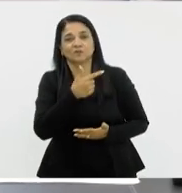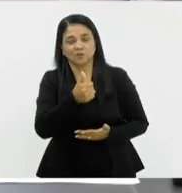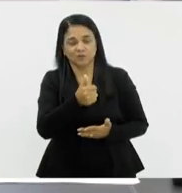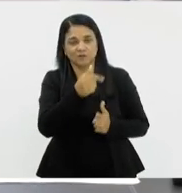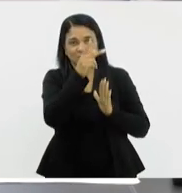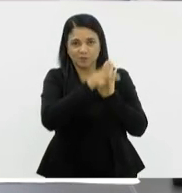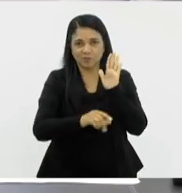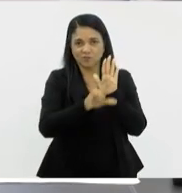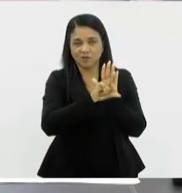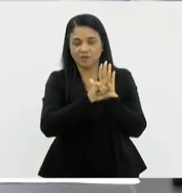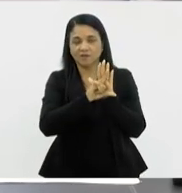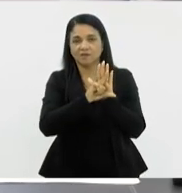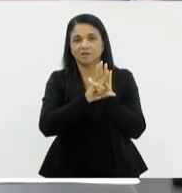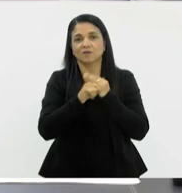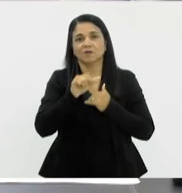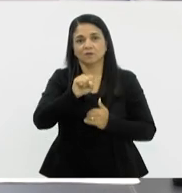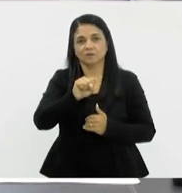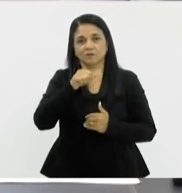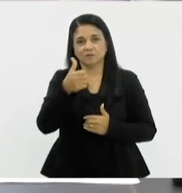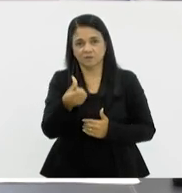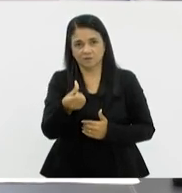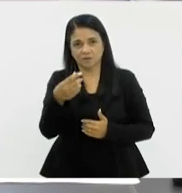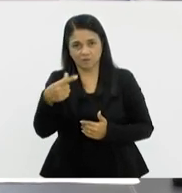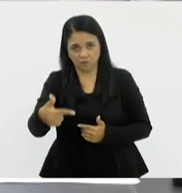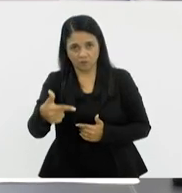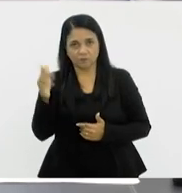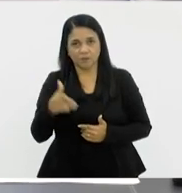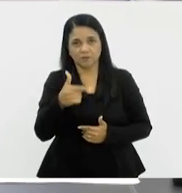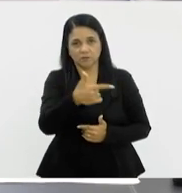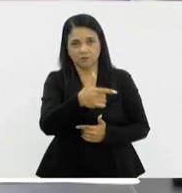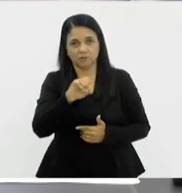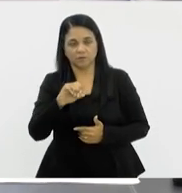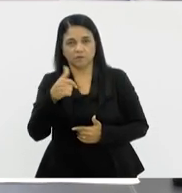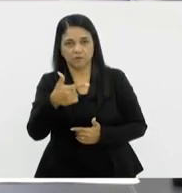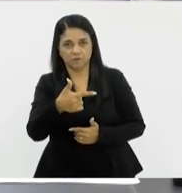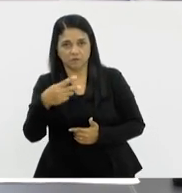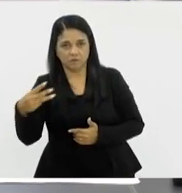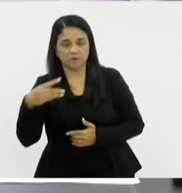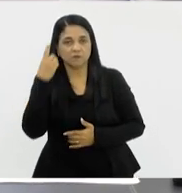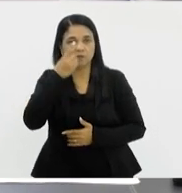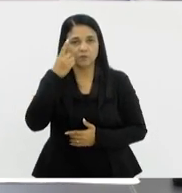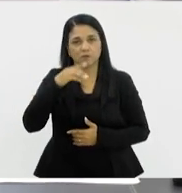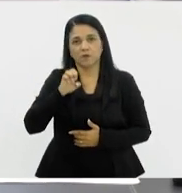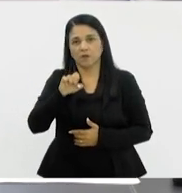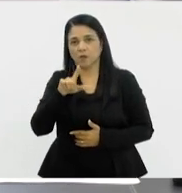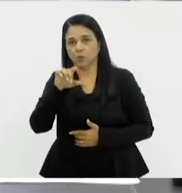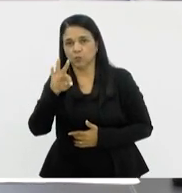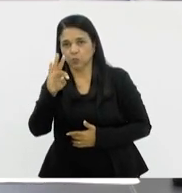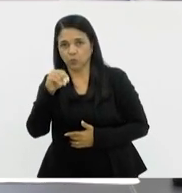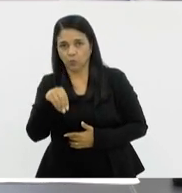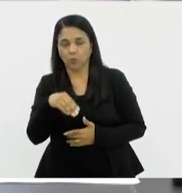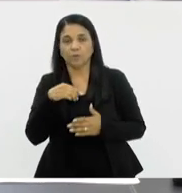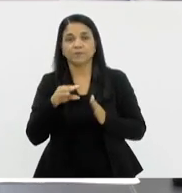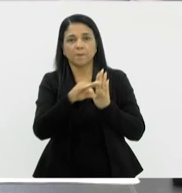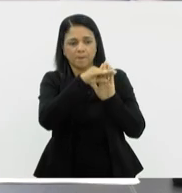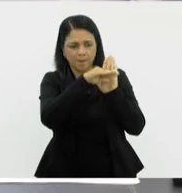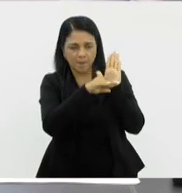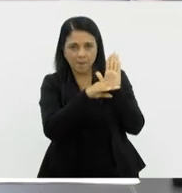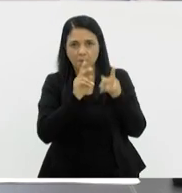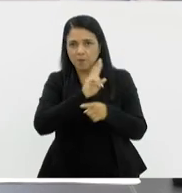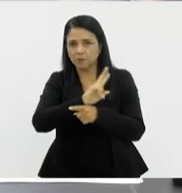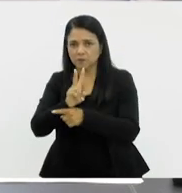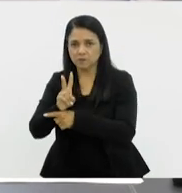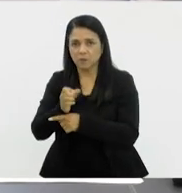pauta. Projeto de lei 862 de 23, de autoria do deputado Elton Cristo, que institui o programa de proteção